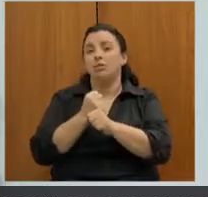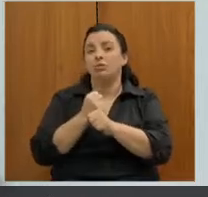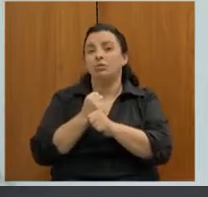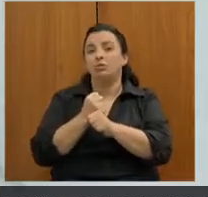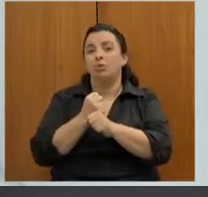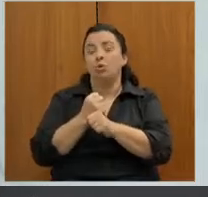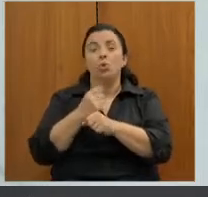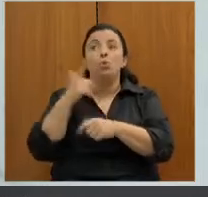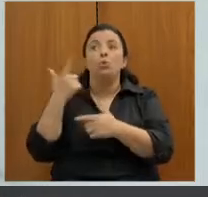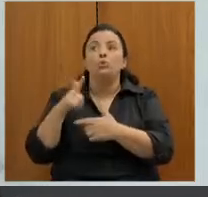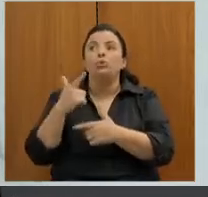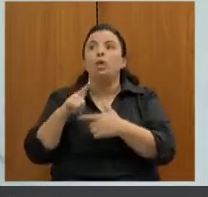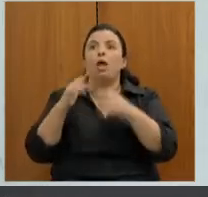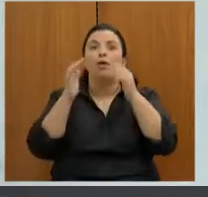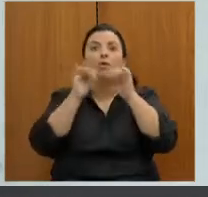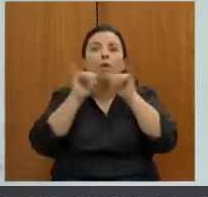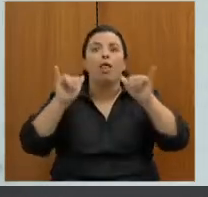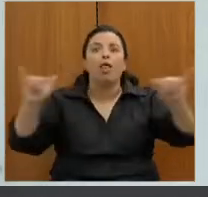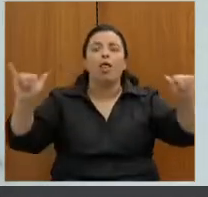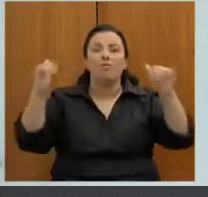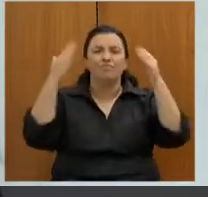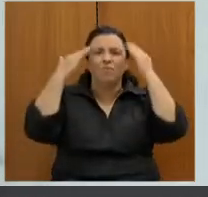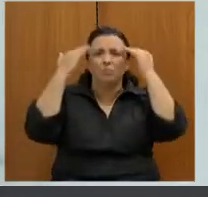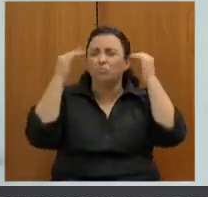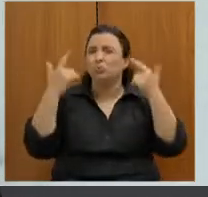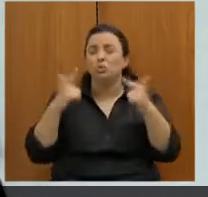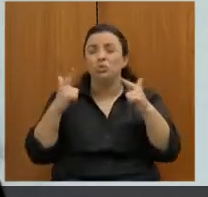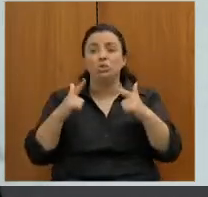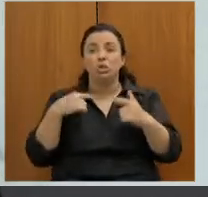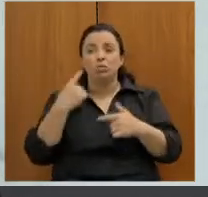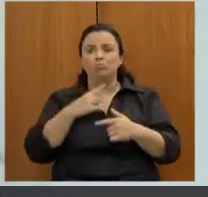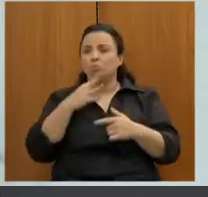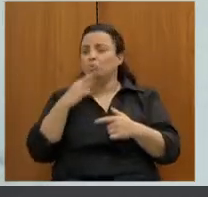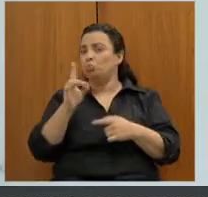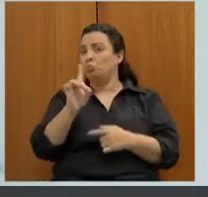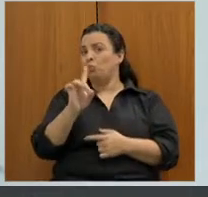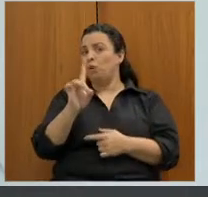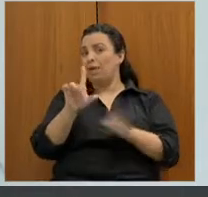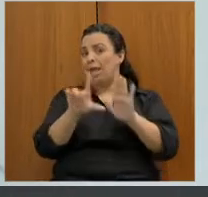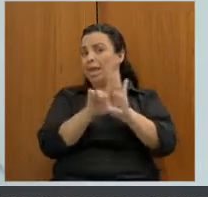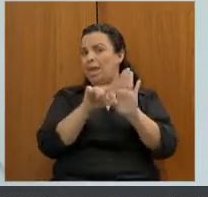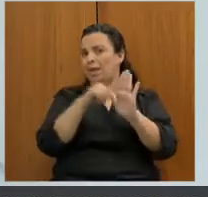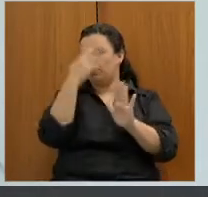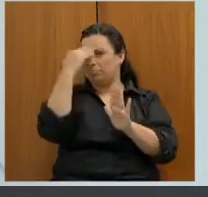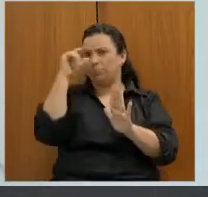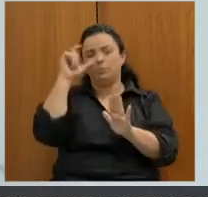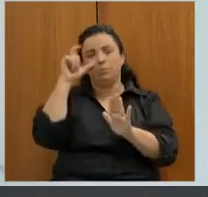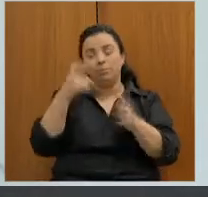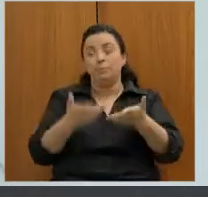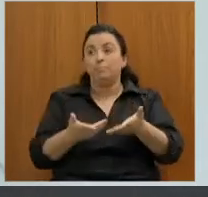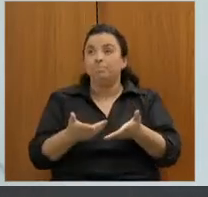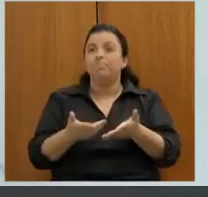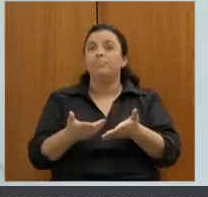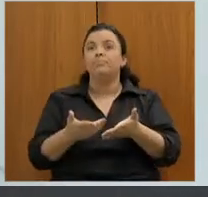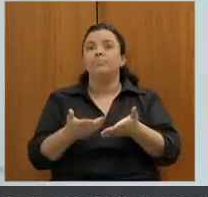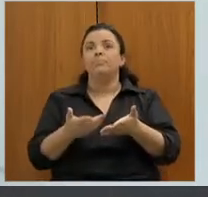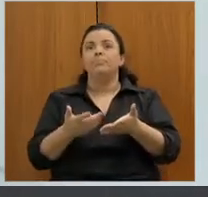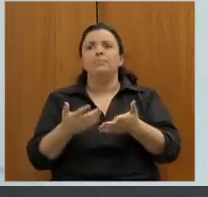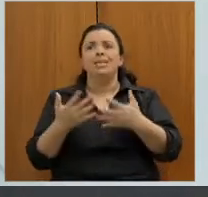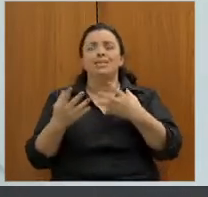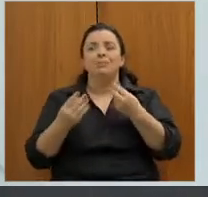gente não tinha uma divulgação a gente não tinha conhecimento né sobre a Lei Oi e aí diante dito